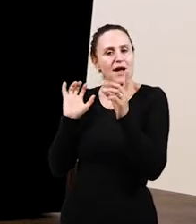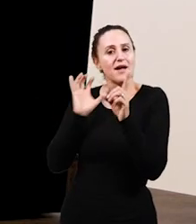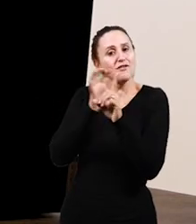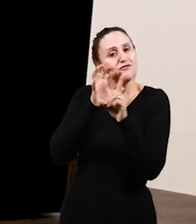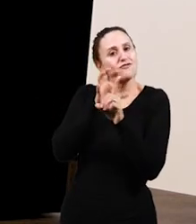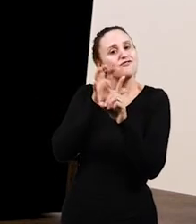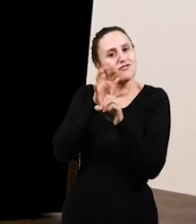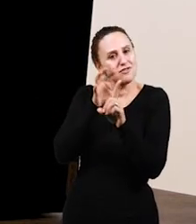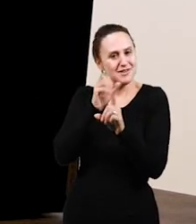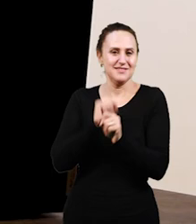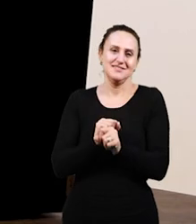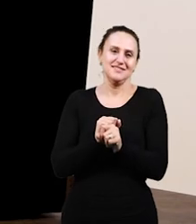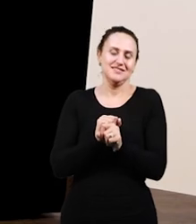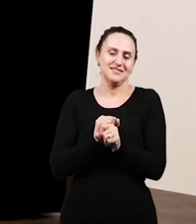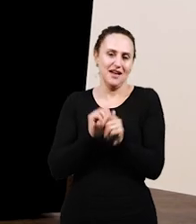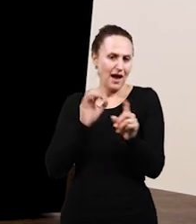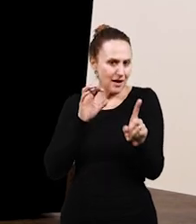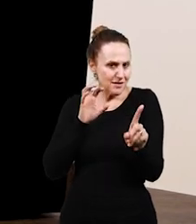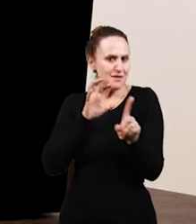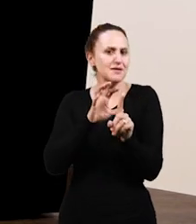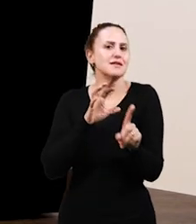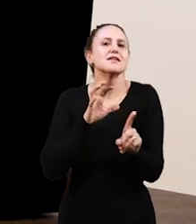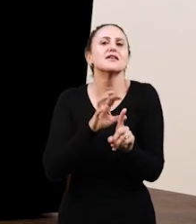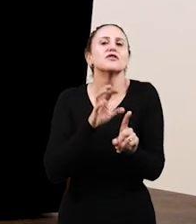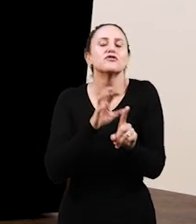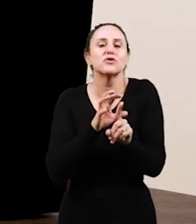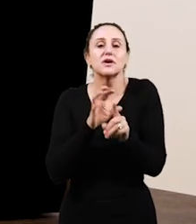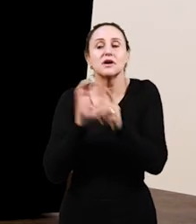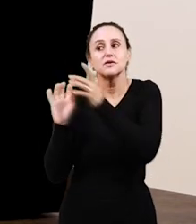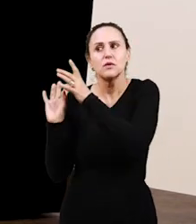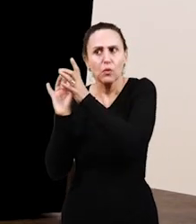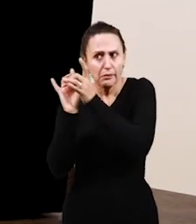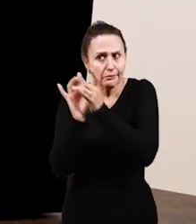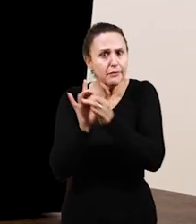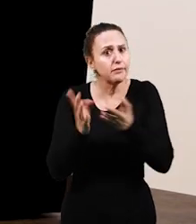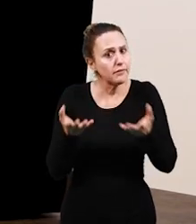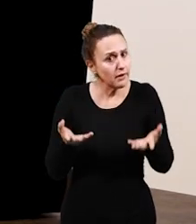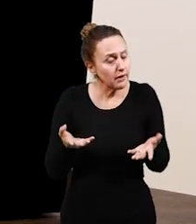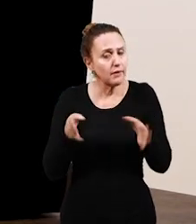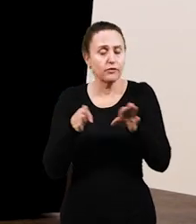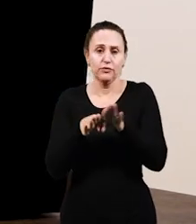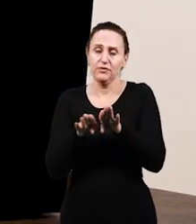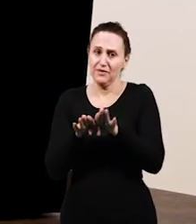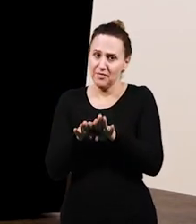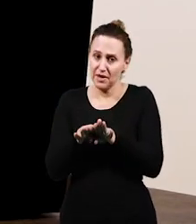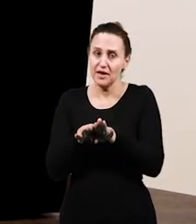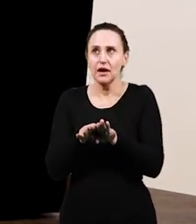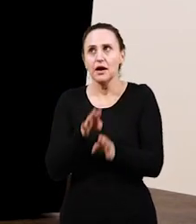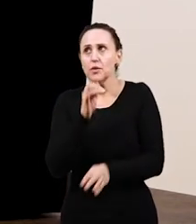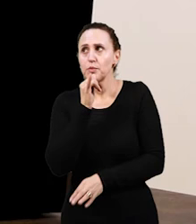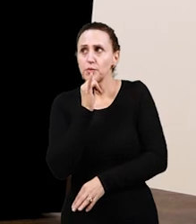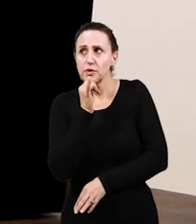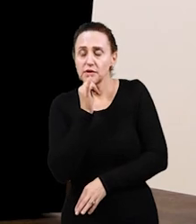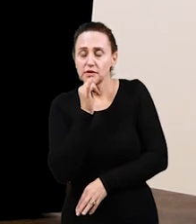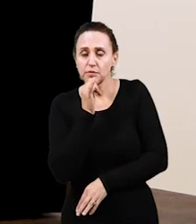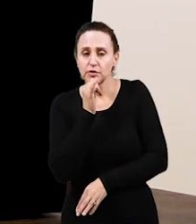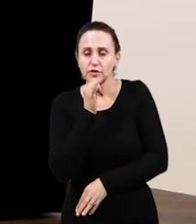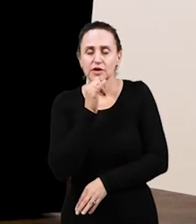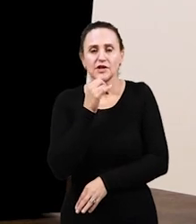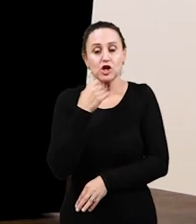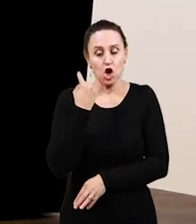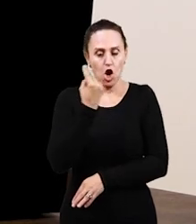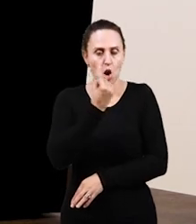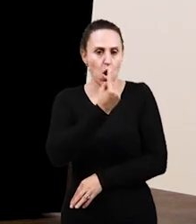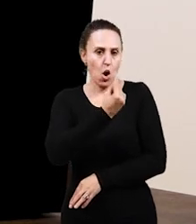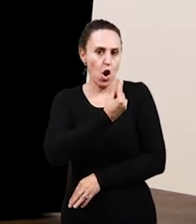escolaridade e de nível social né e também de contexto porque a gente pode falar por exemplo nós